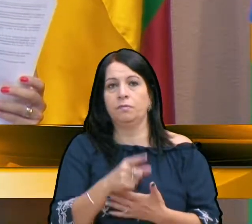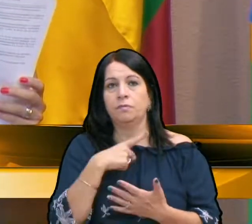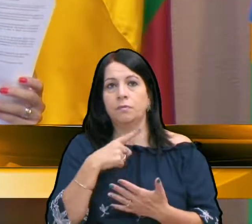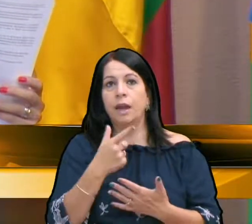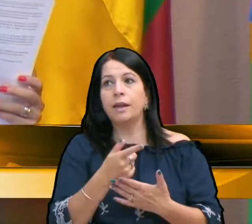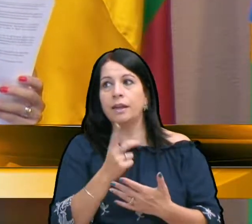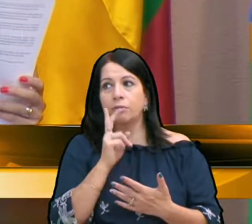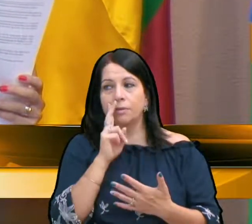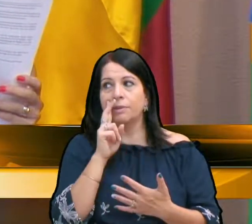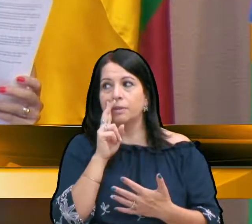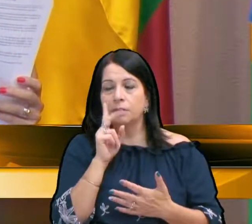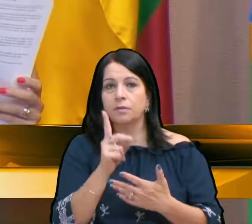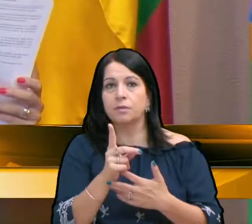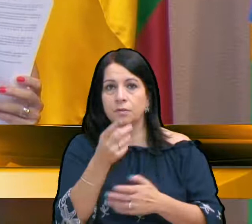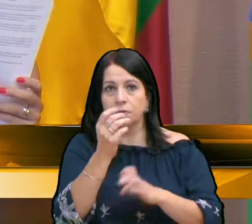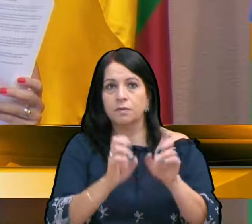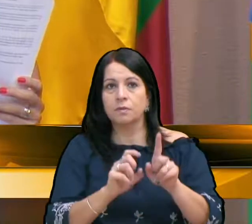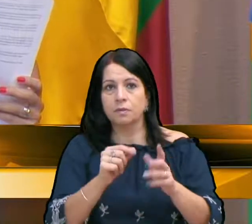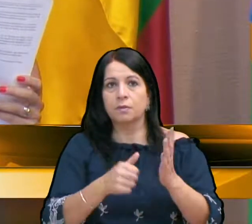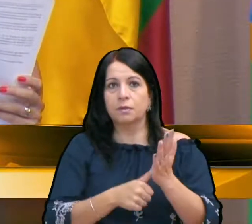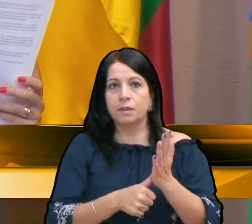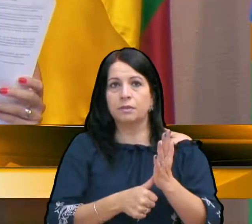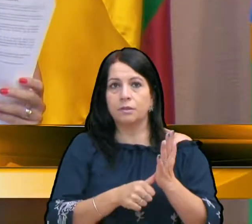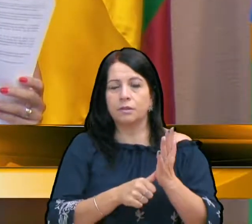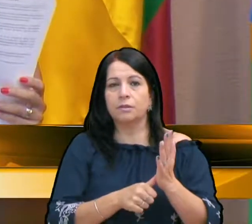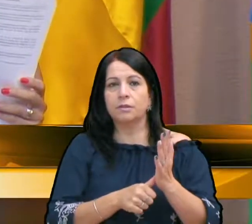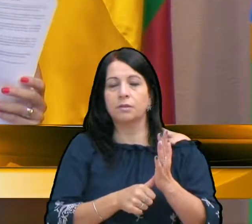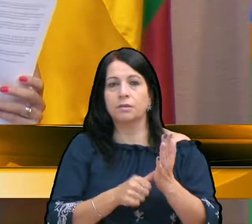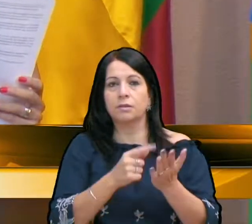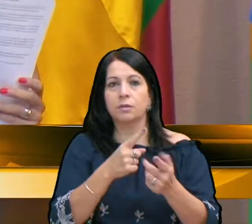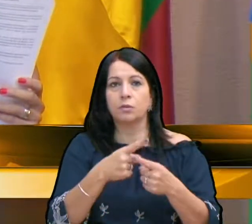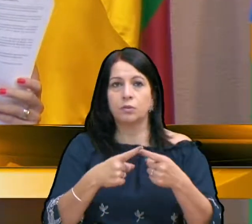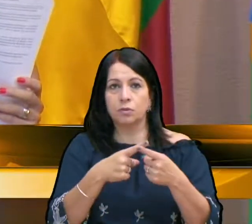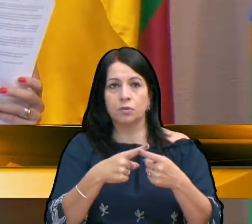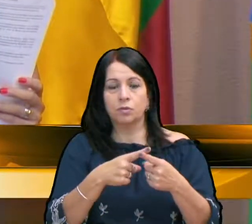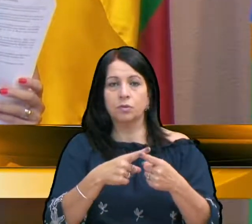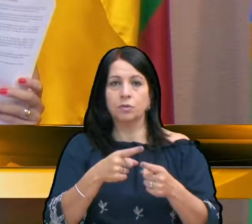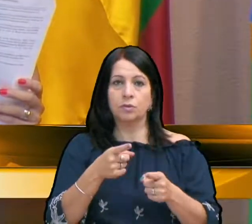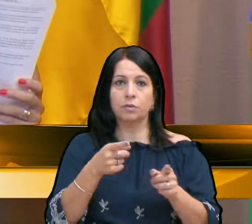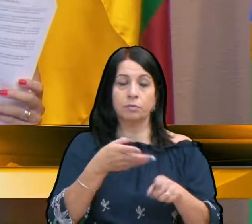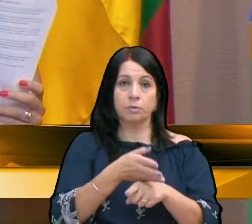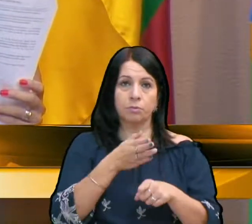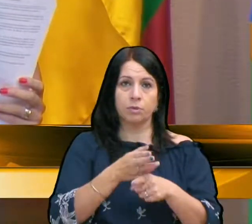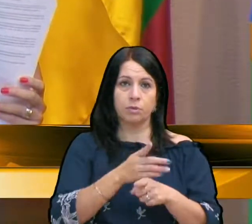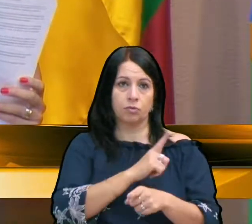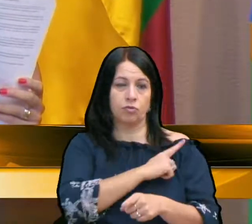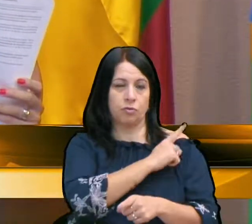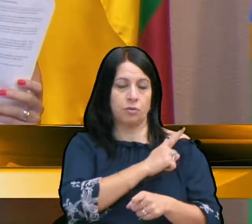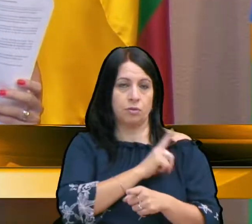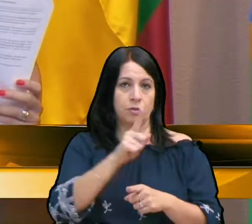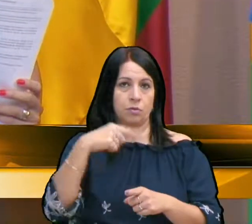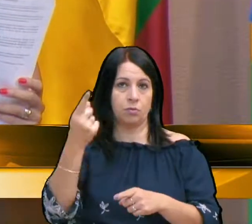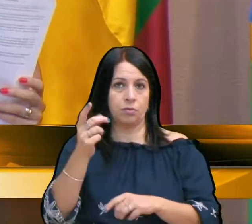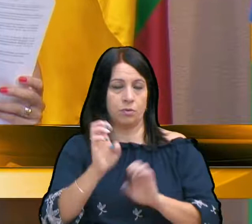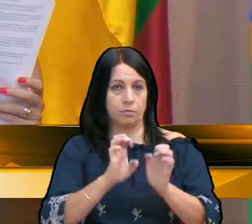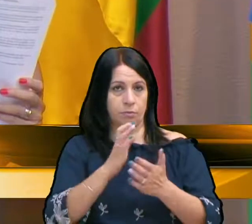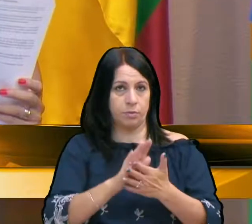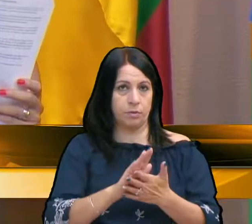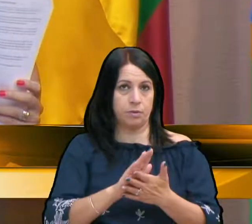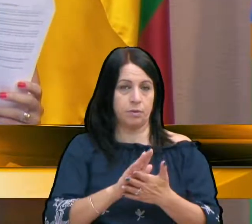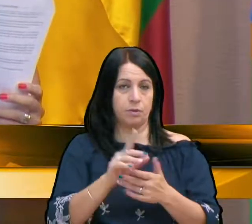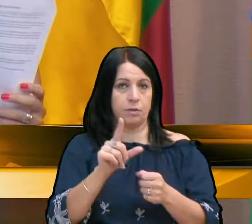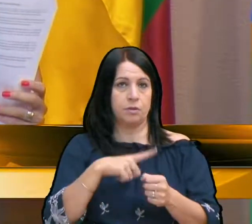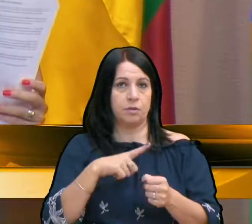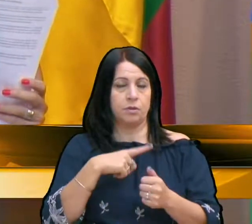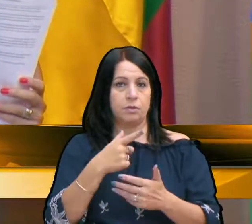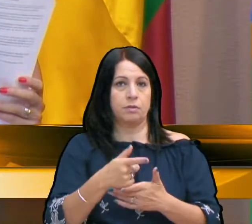àquelas empresas cujos sócios detenham participação acionária e gerencial em outras empresas